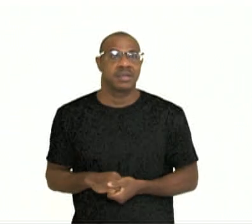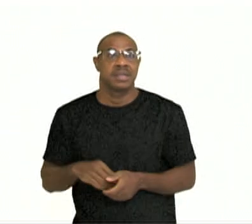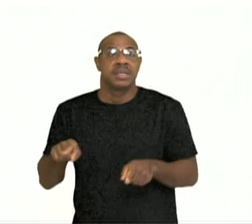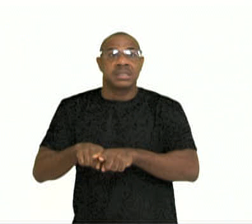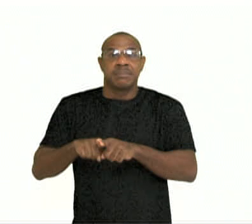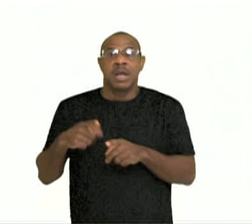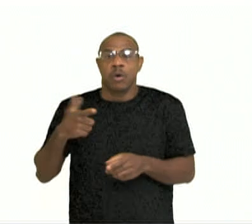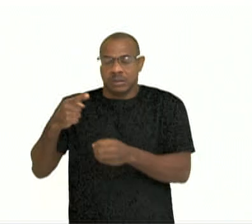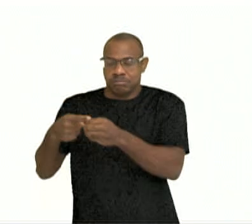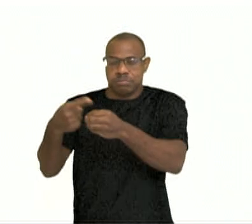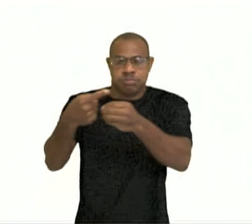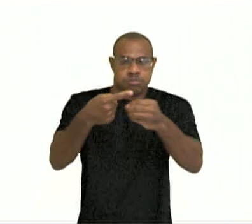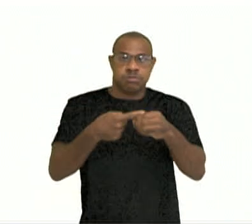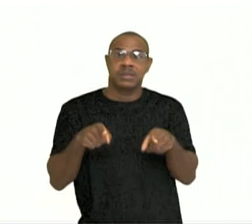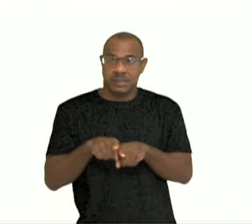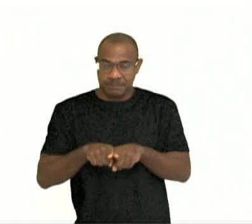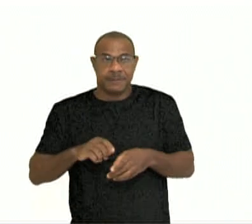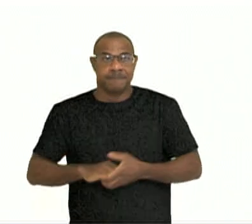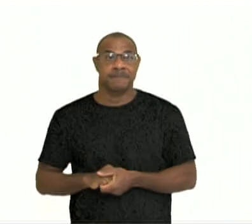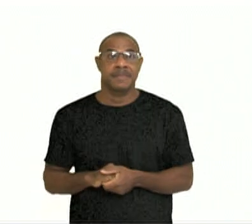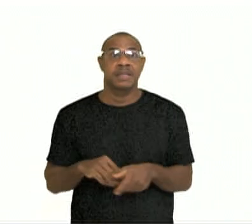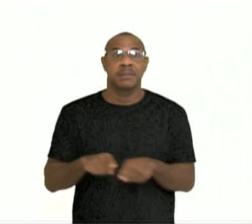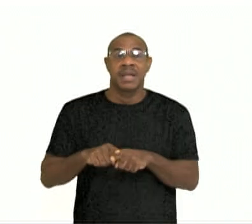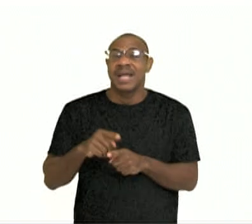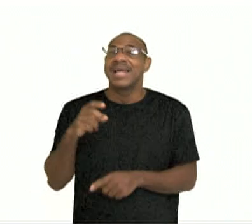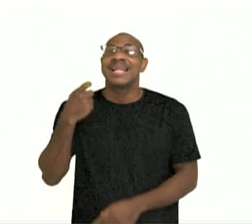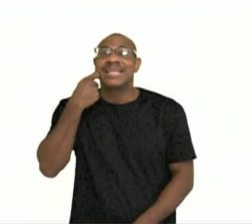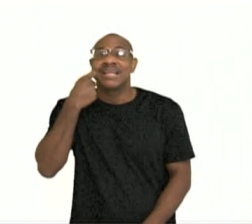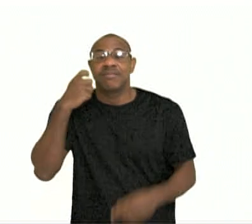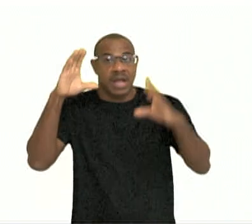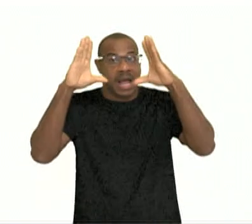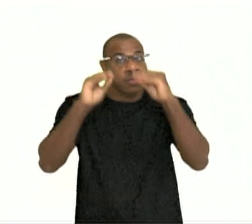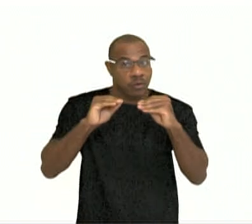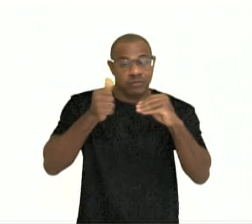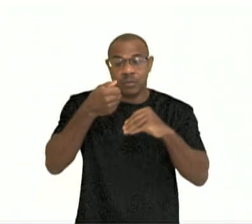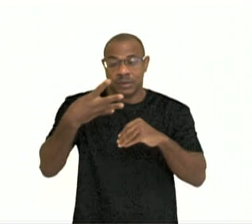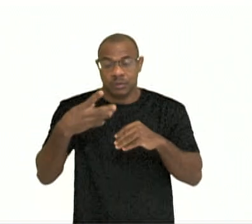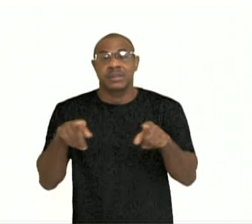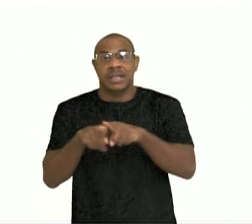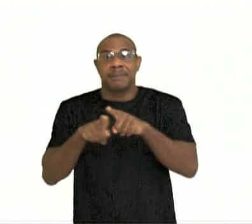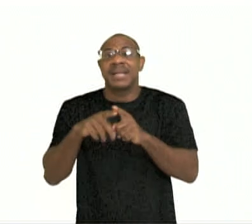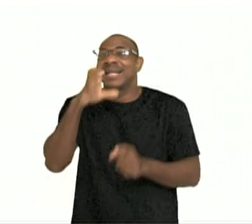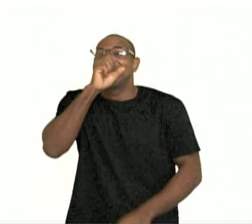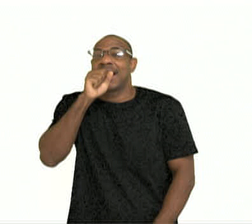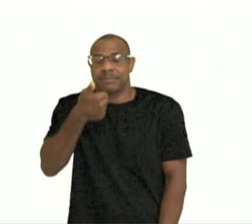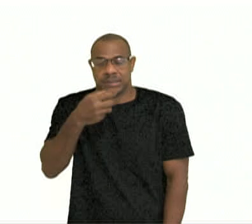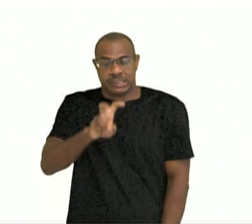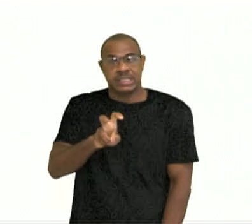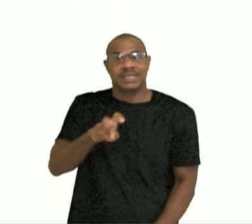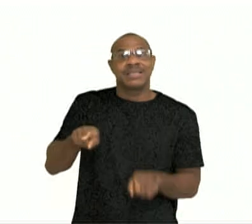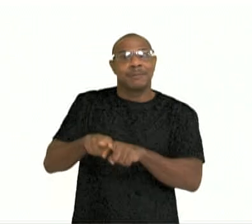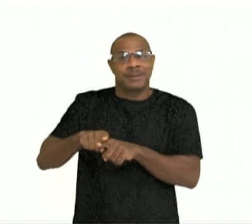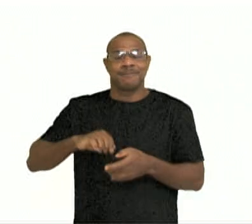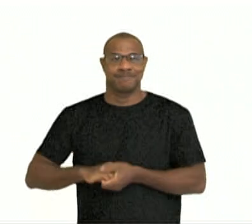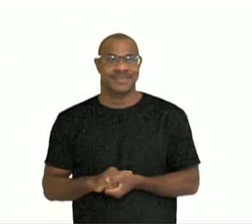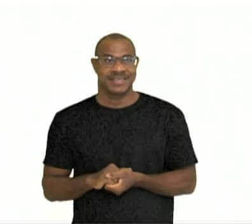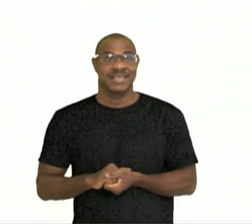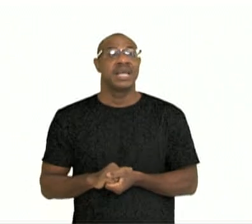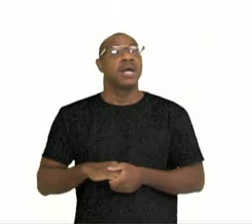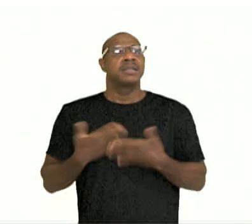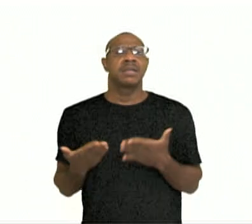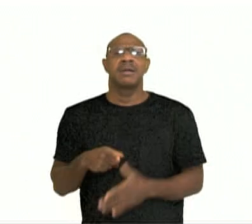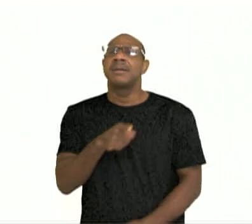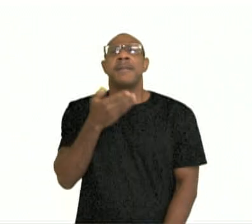Oeste, Sudoeste e Noroeste, entre a noite de sexta-feira 14 e a manhã de sábado 15.